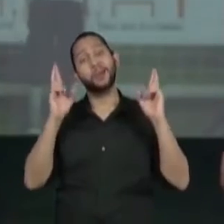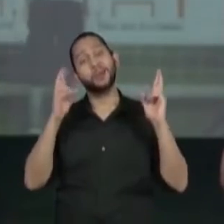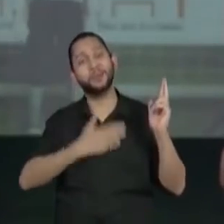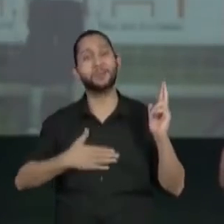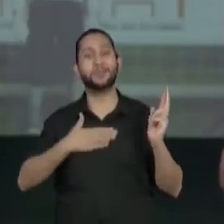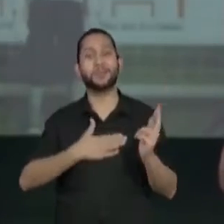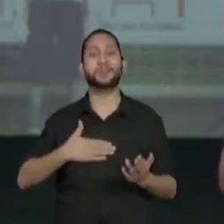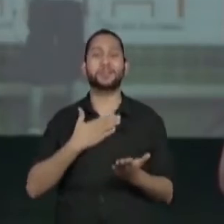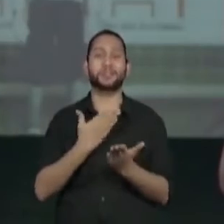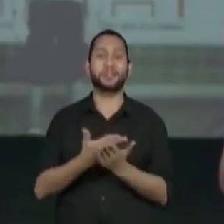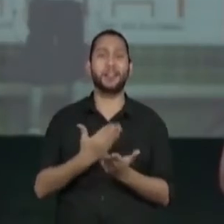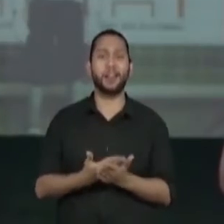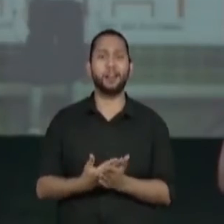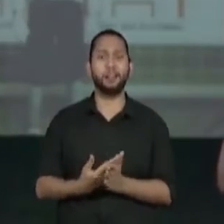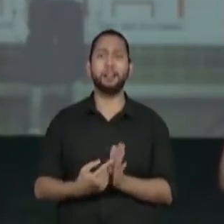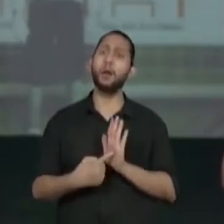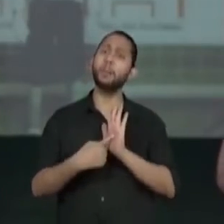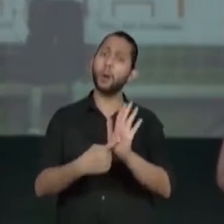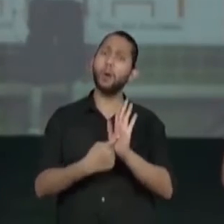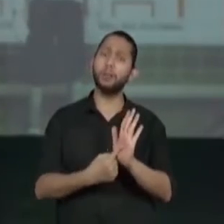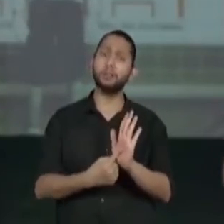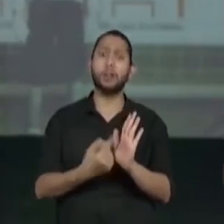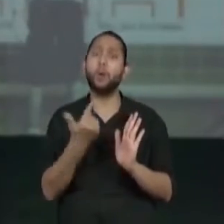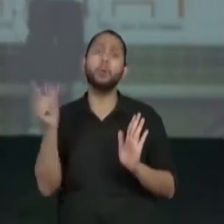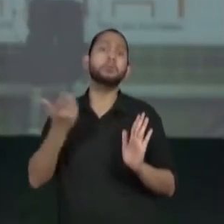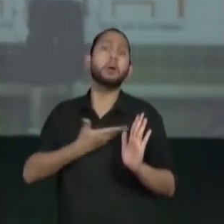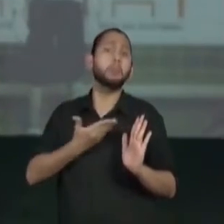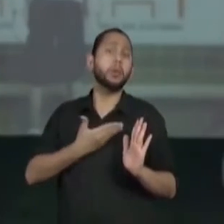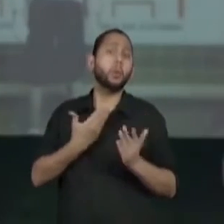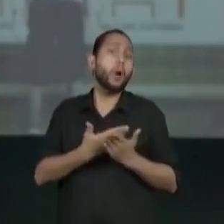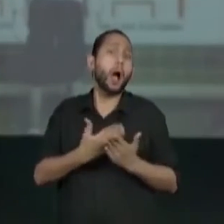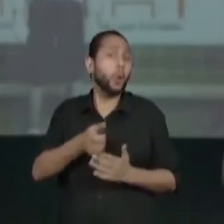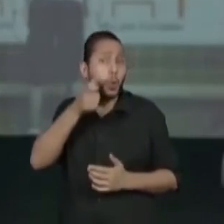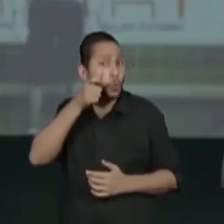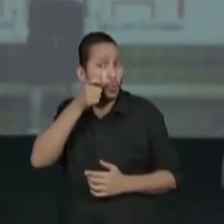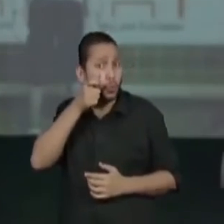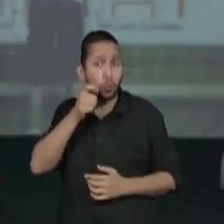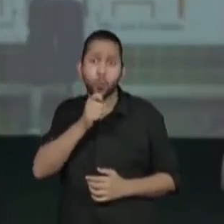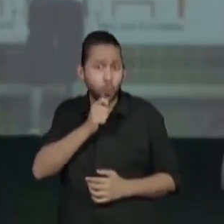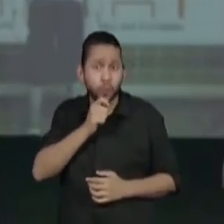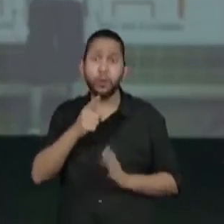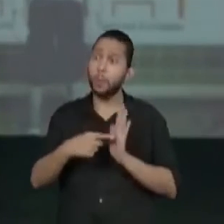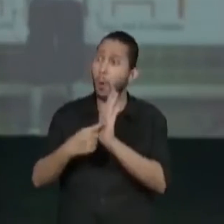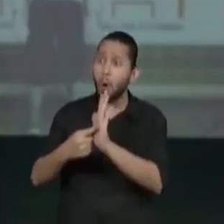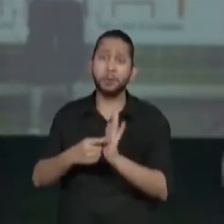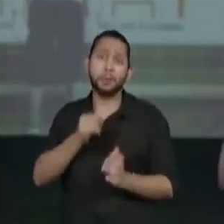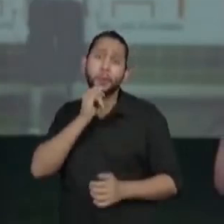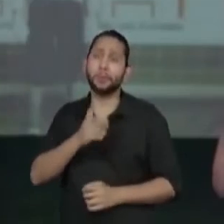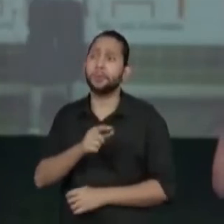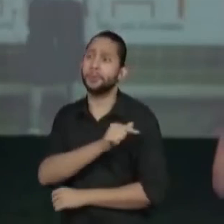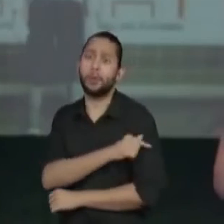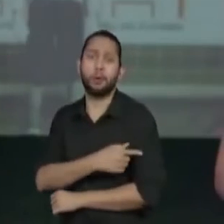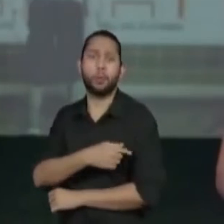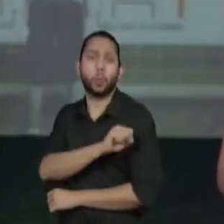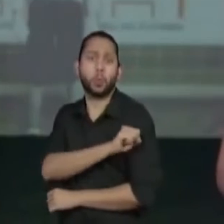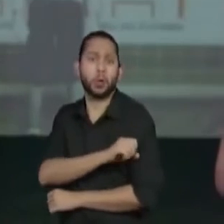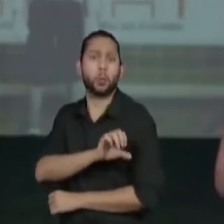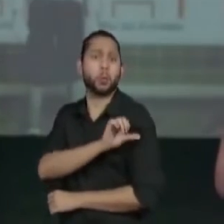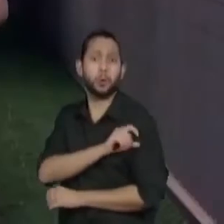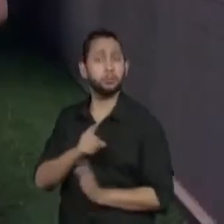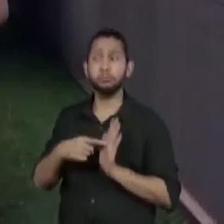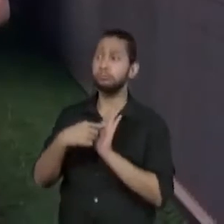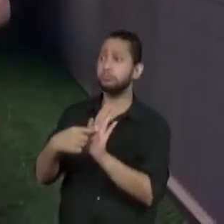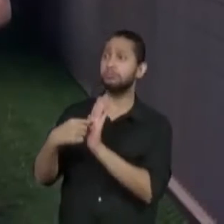gostado. Mostrem aí a nossa aula para os colegas de vocês também, do 7º, do 8º, do 9º, para quem quiser